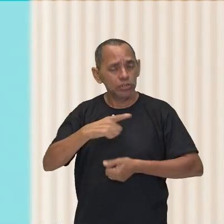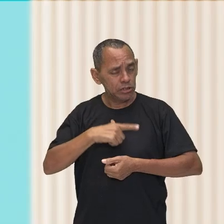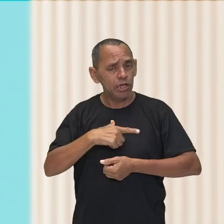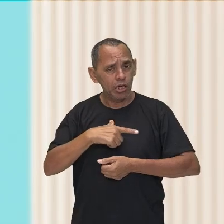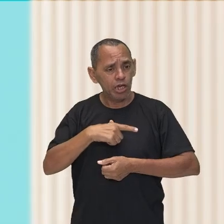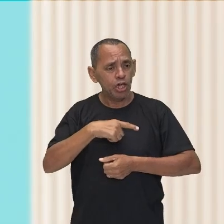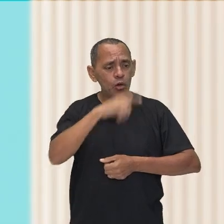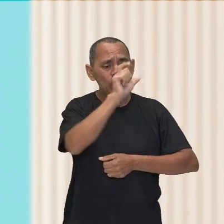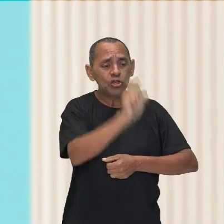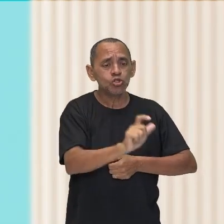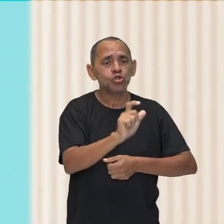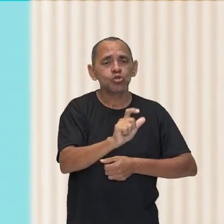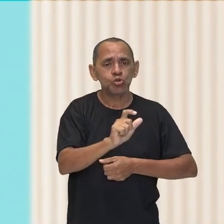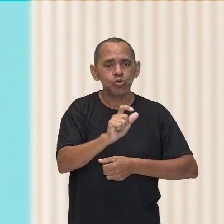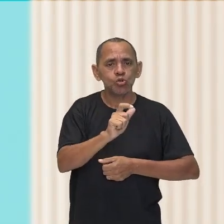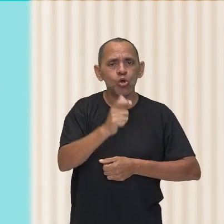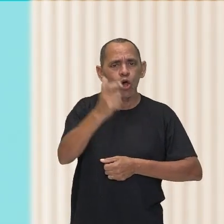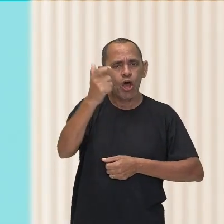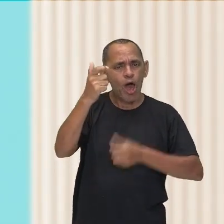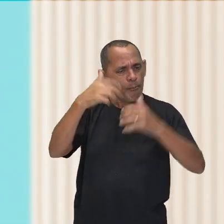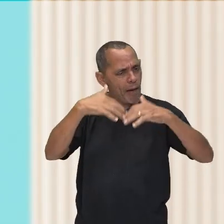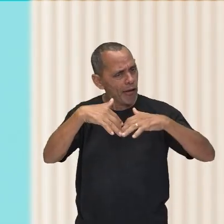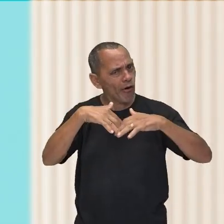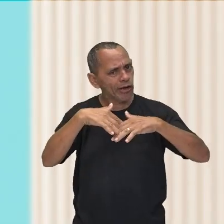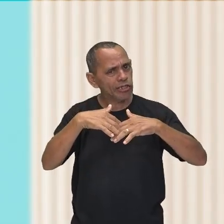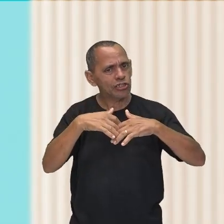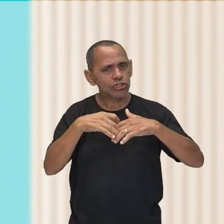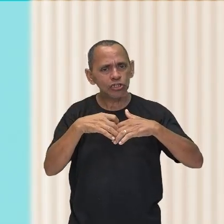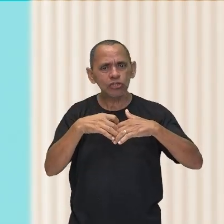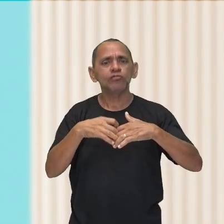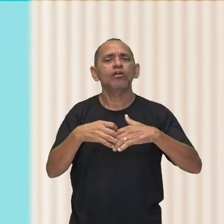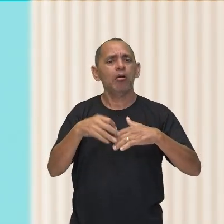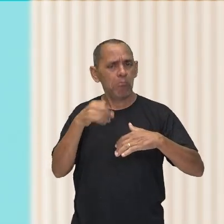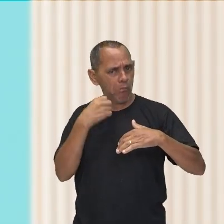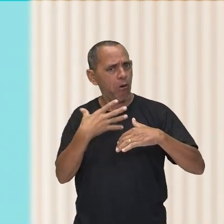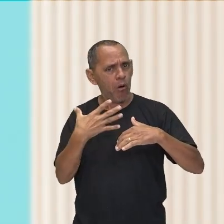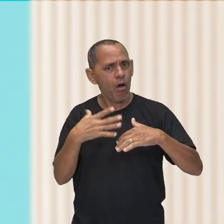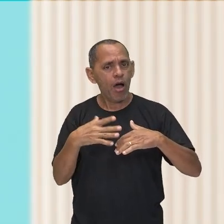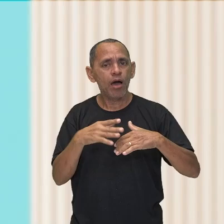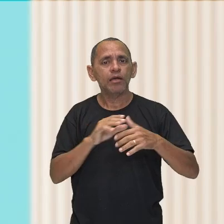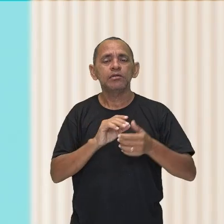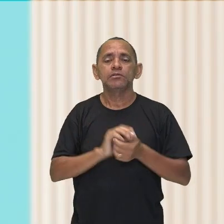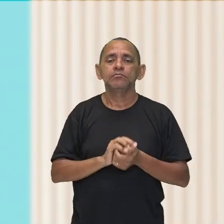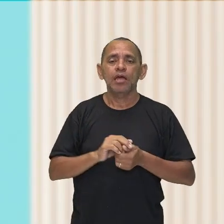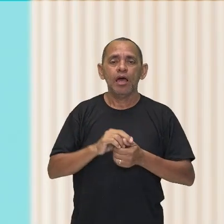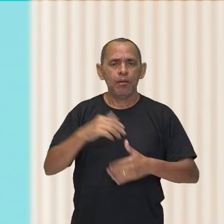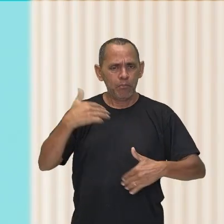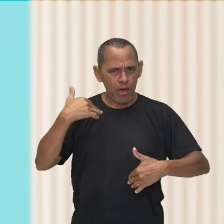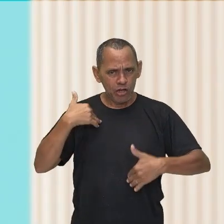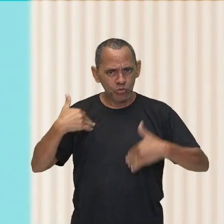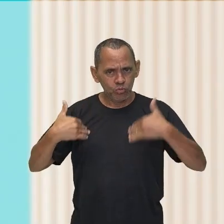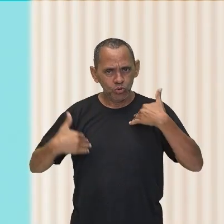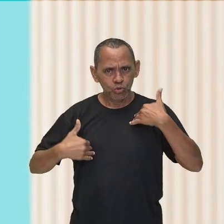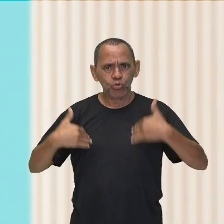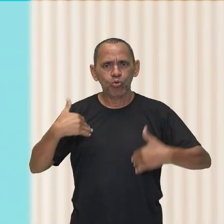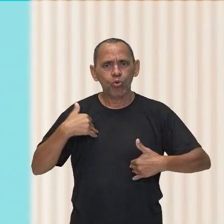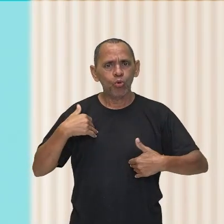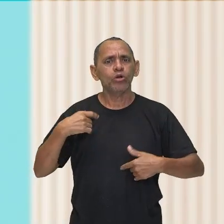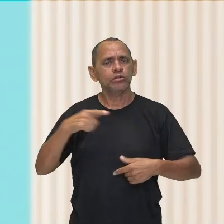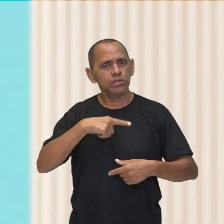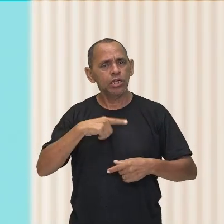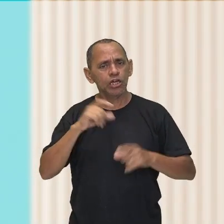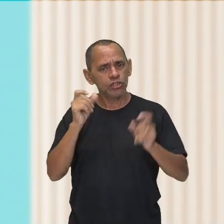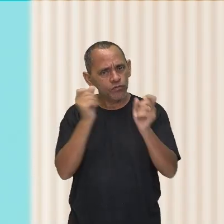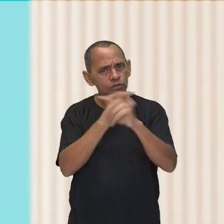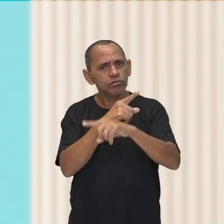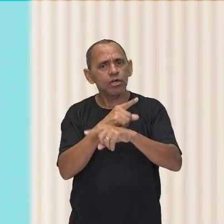parte cognitiva completamente intacta, Apenas na parte motora é que ficou com dificuldades. E aí